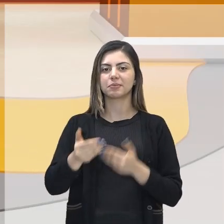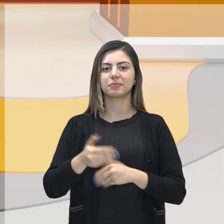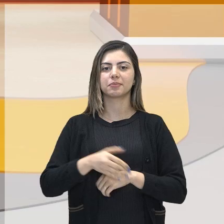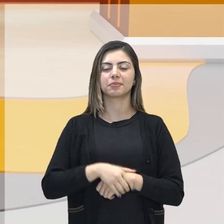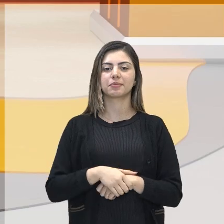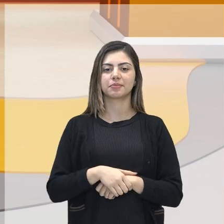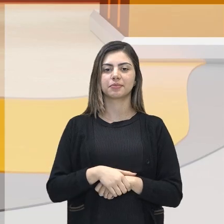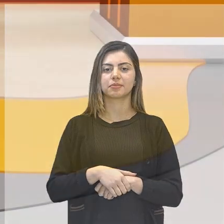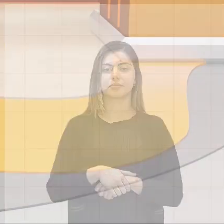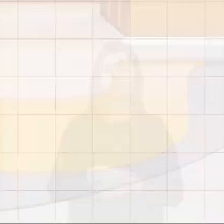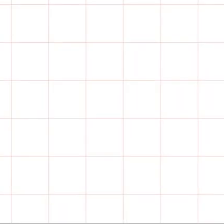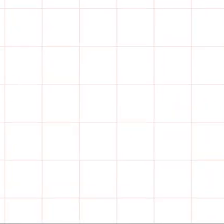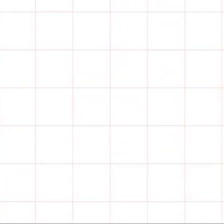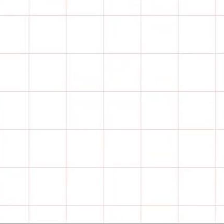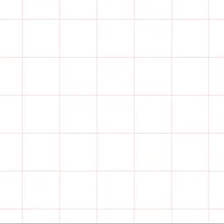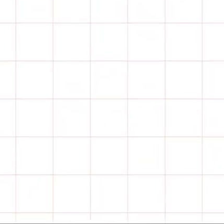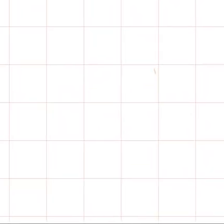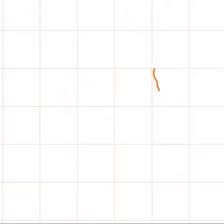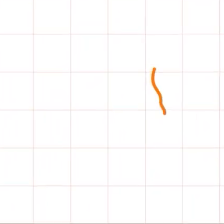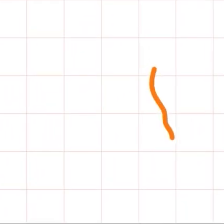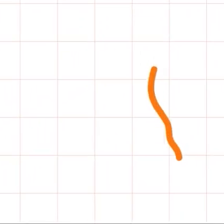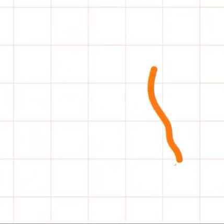aula.